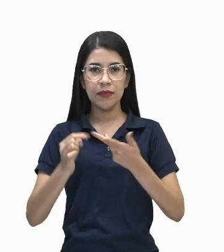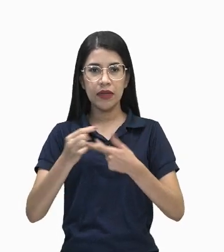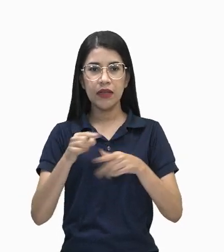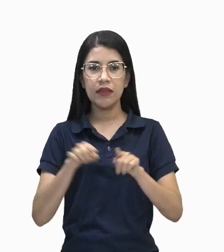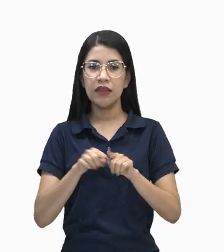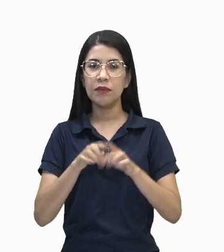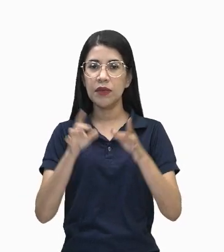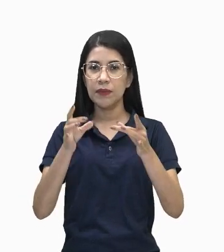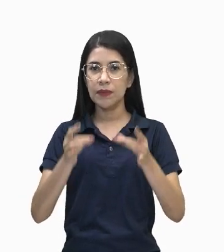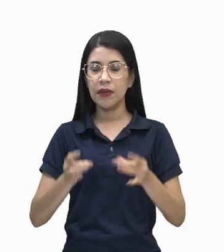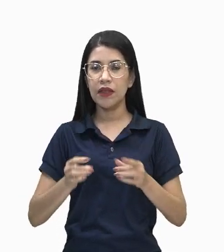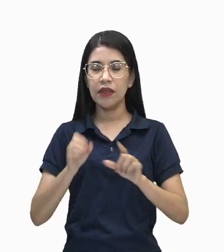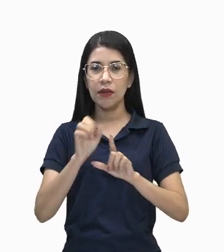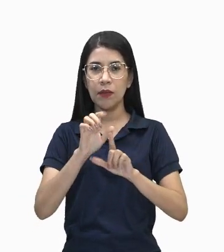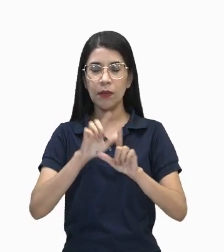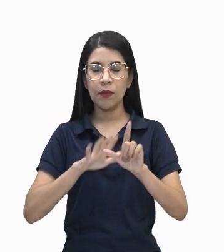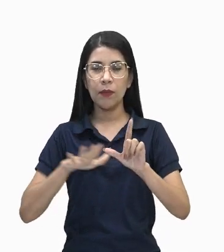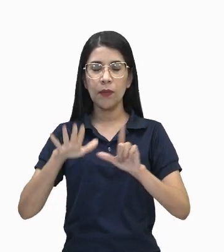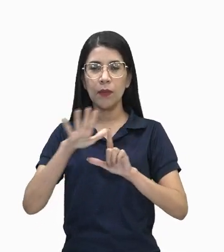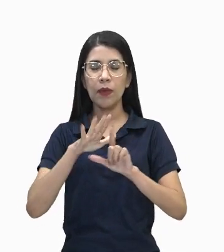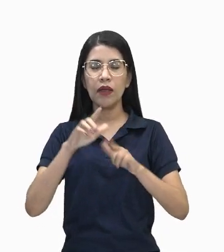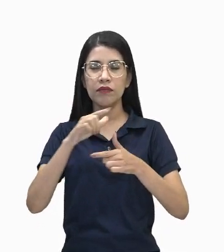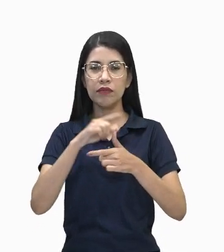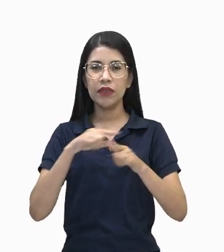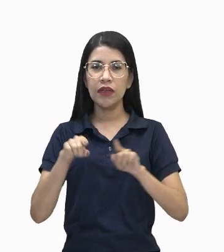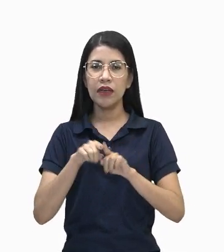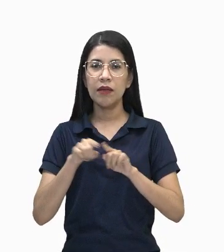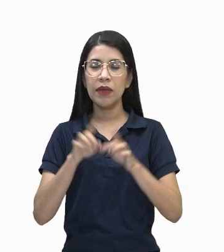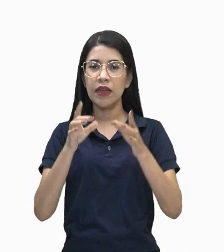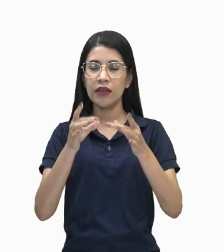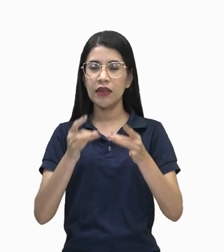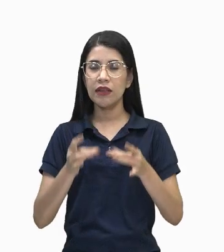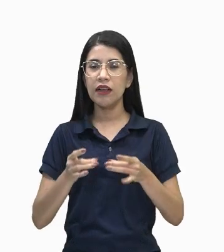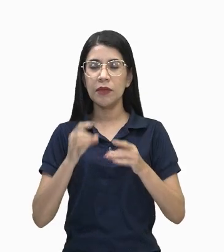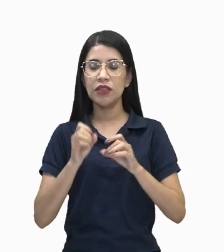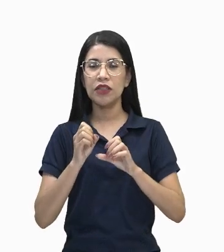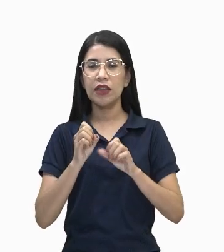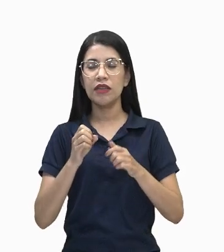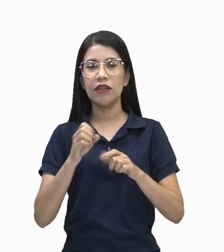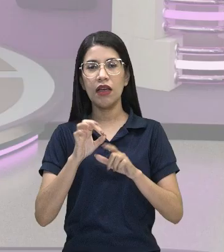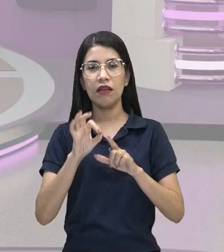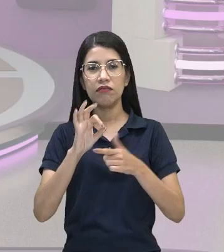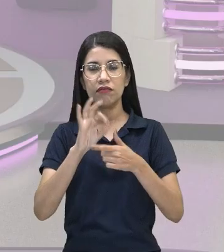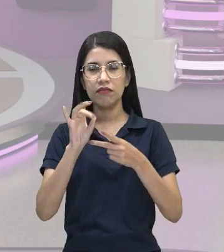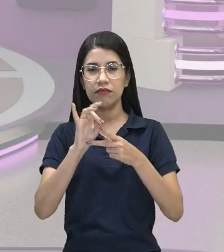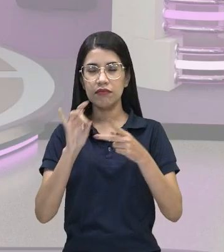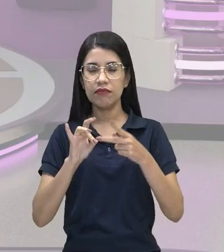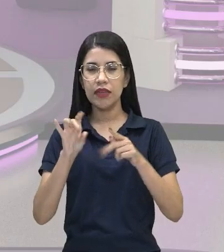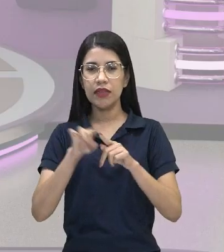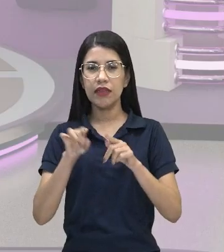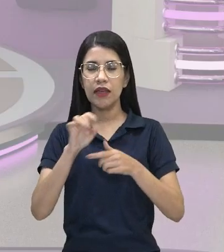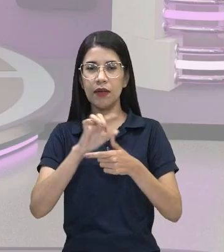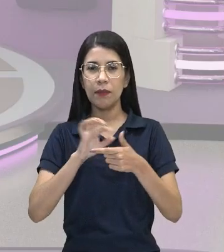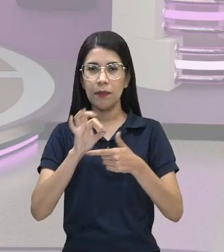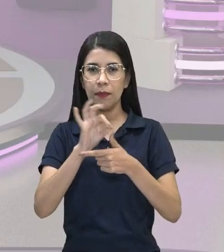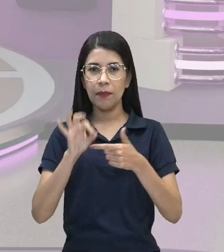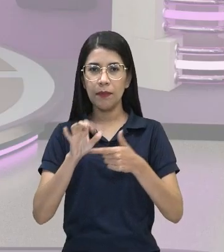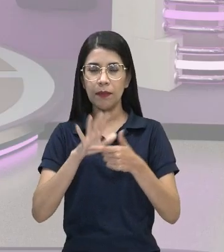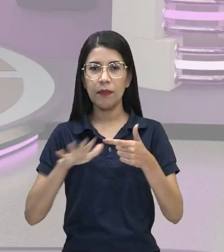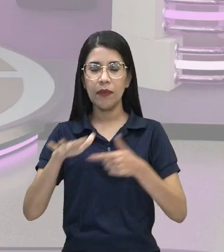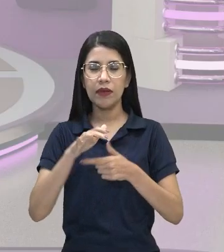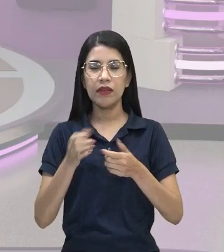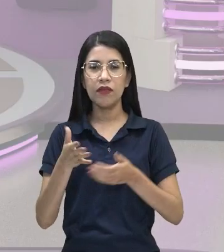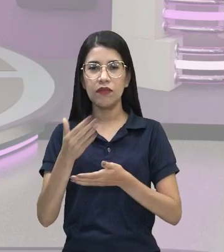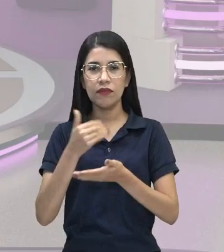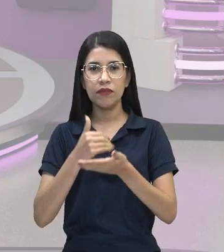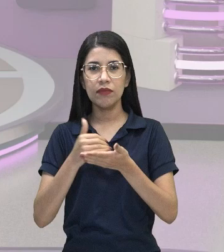detalhamento, plano cartesiano ortogonal, caracterização de figuras planas ou espaciais. Ok? Então, dito